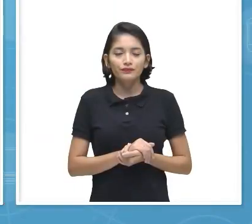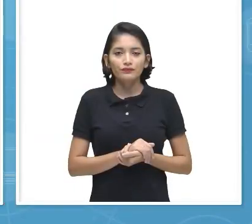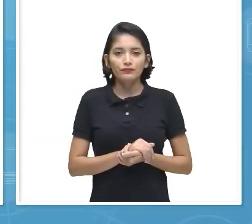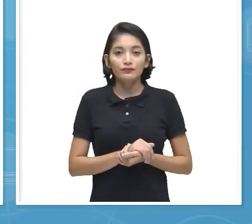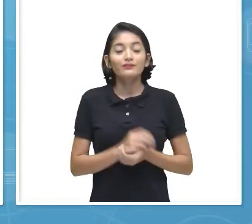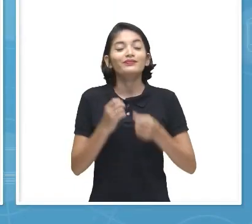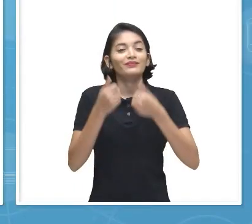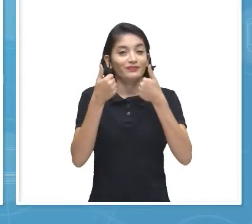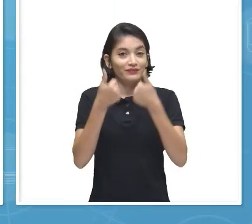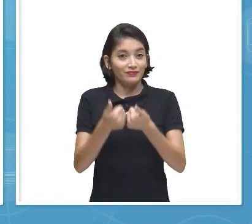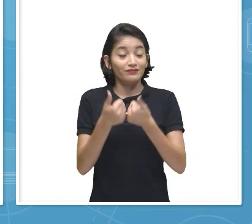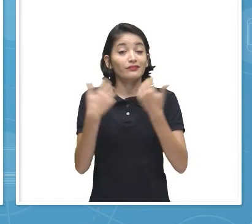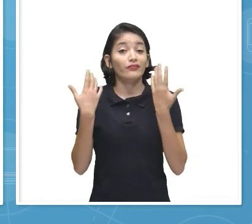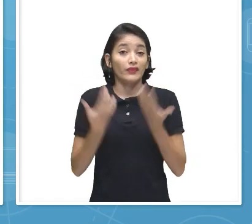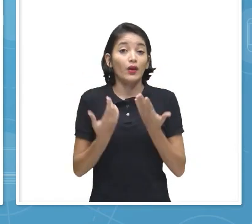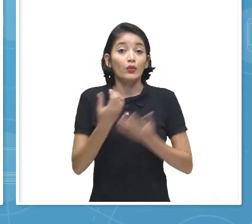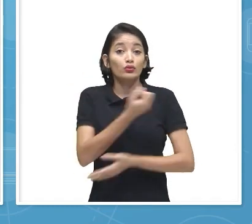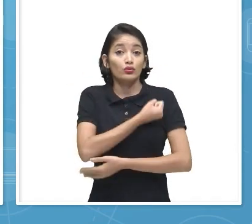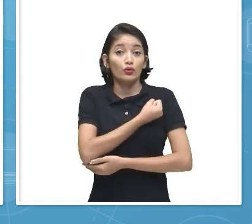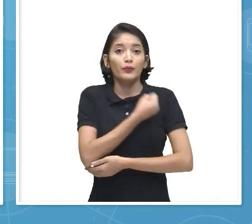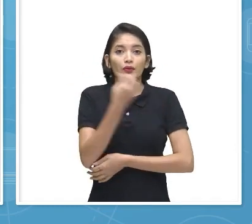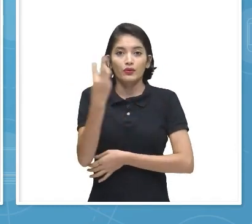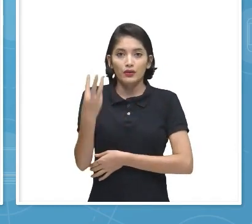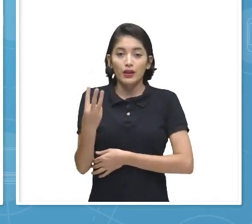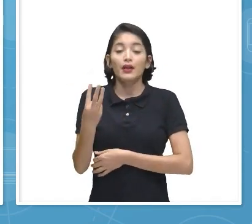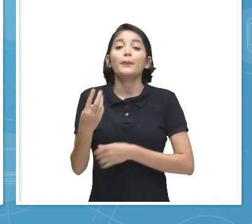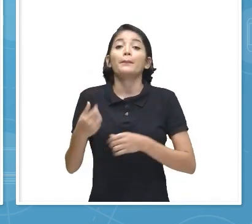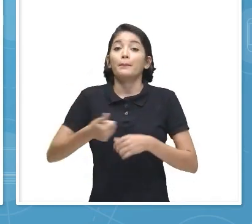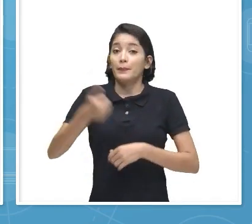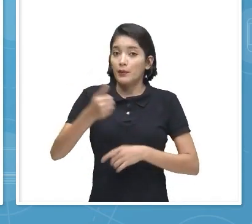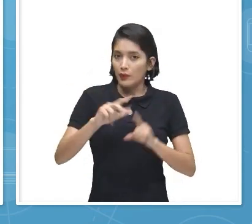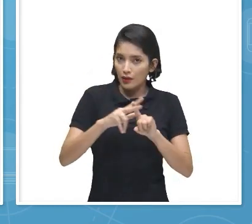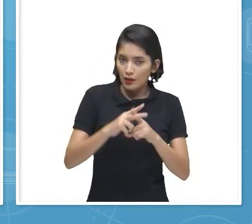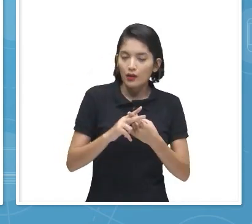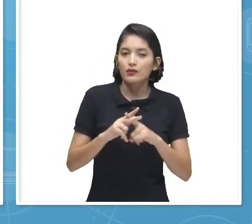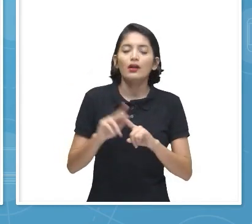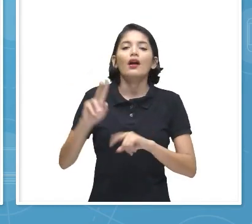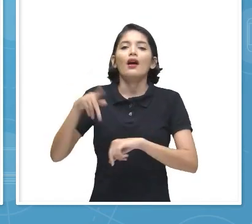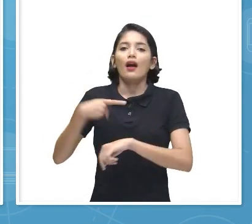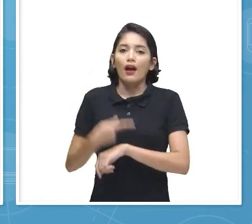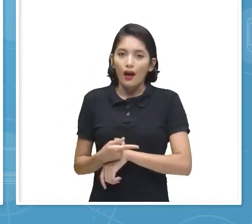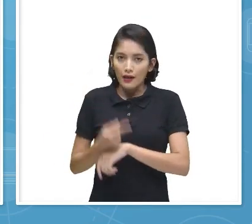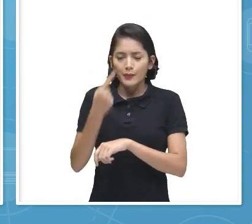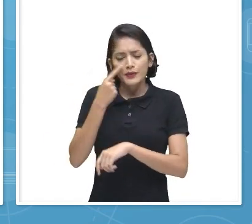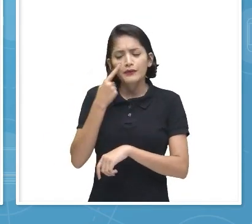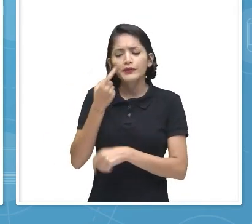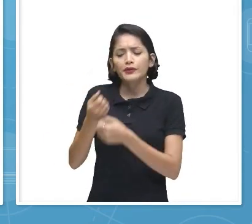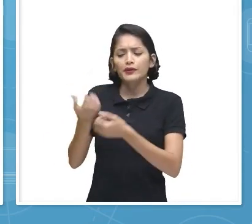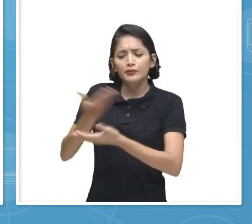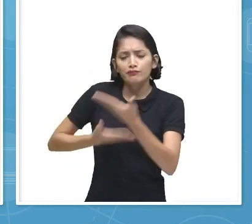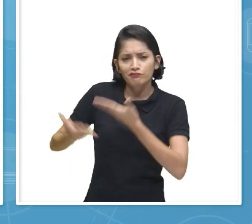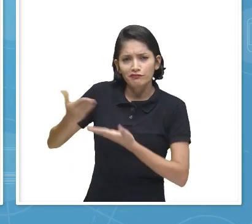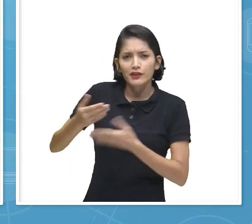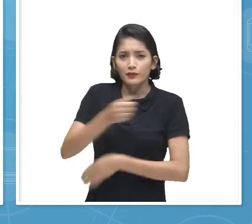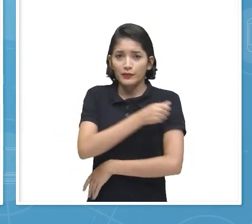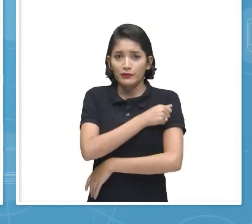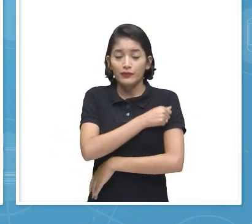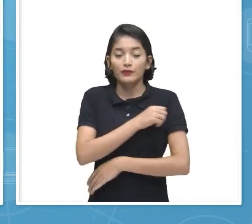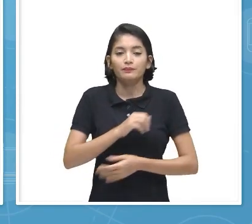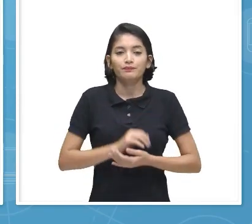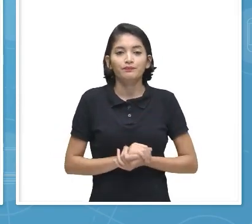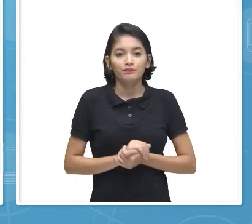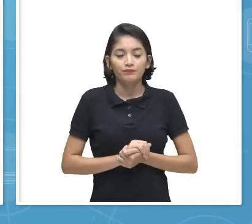Muito bem, para a questão 3, a gente vai fazer primeiro a correção agora e depois eu pego algumas participações de vocês. A gente teve a seguinte